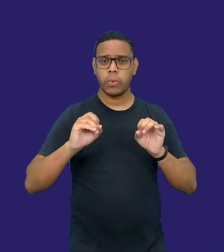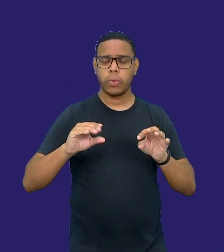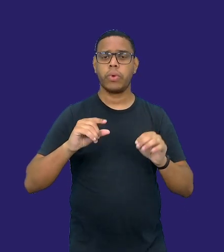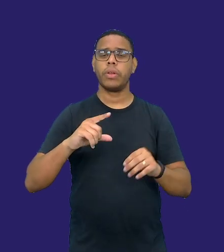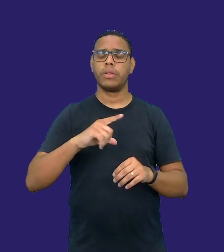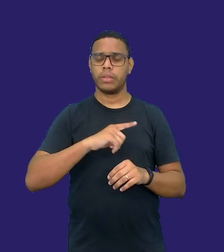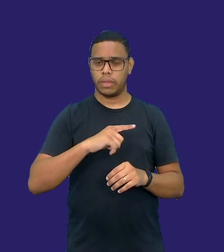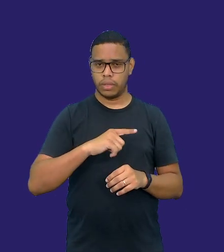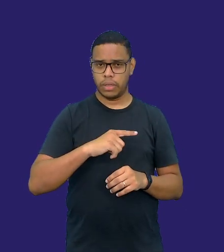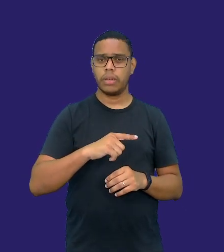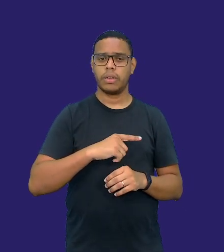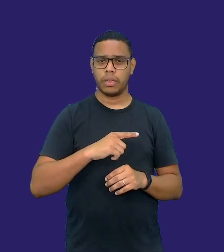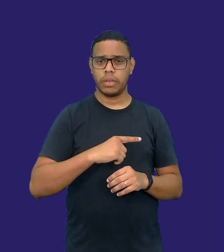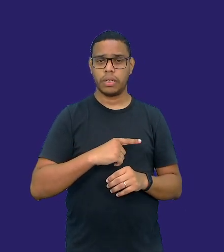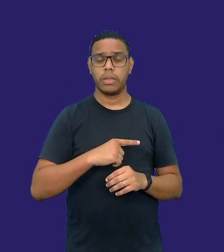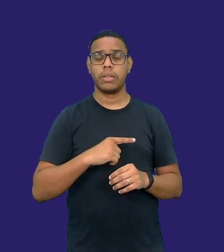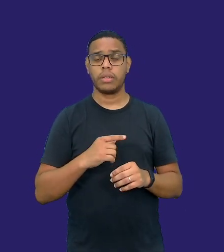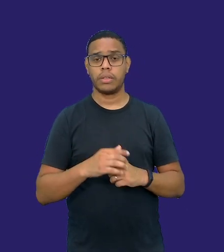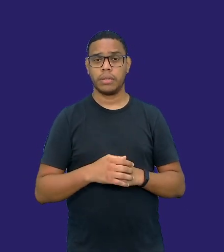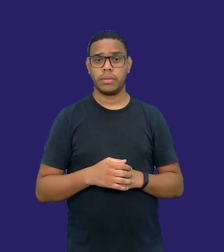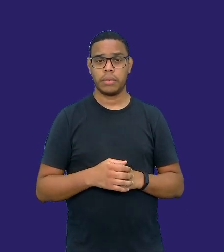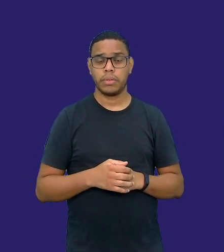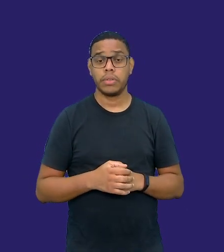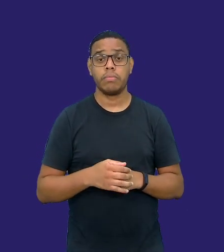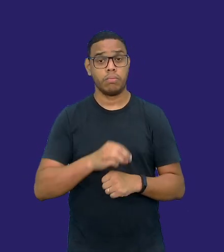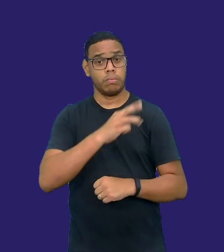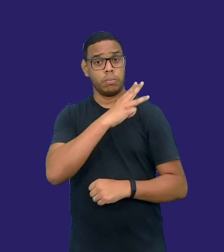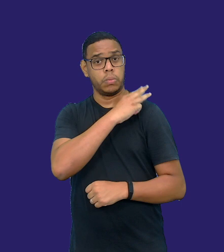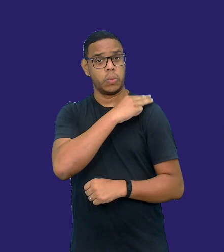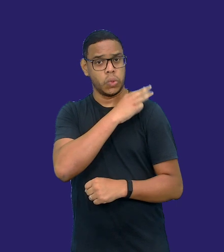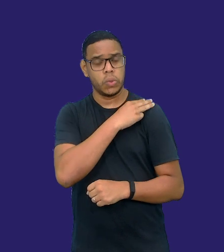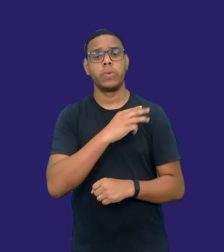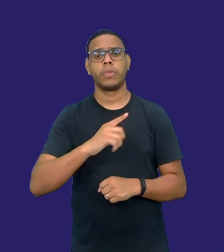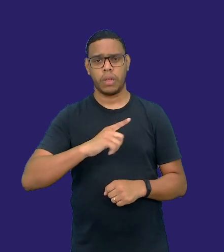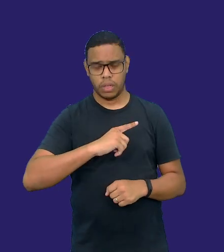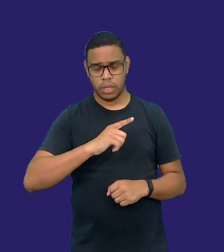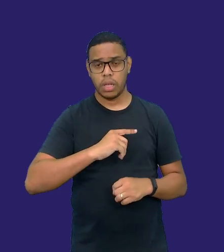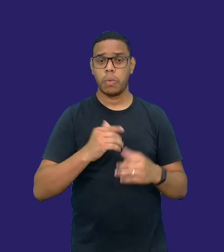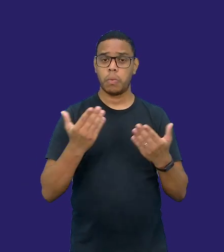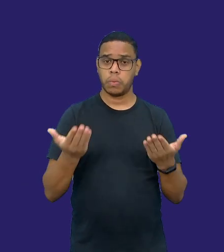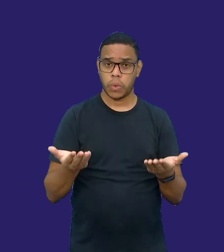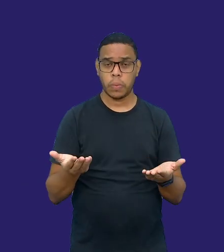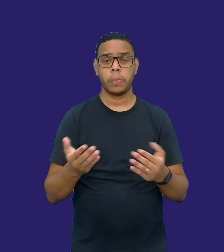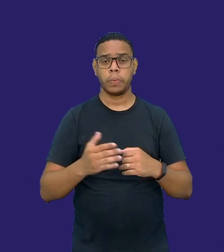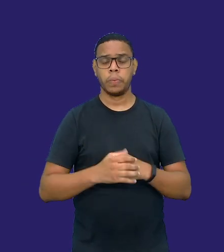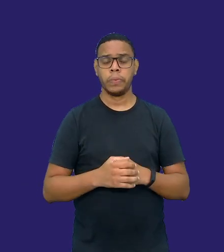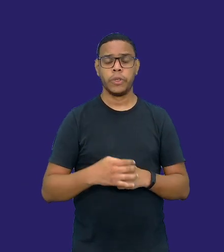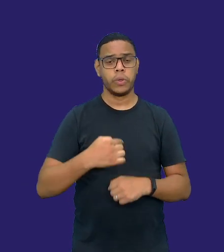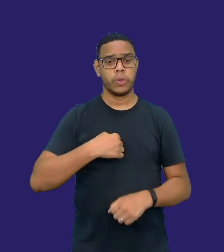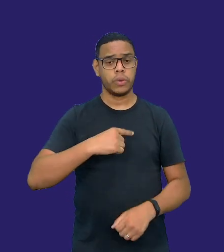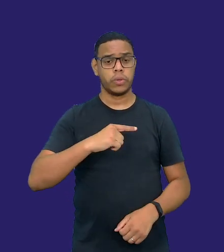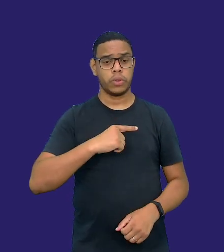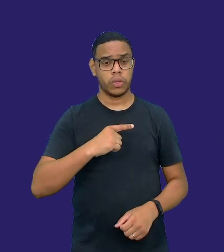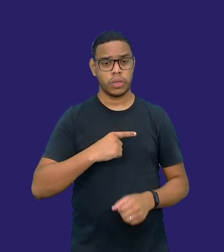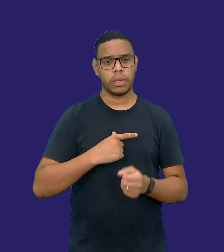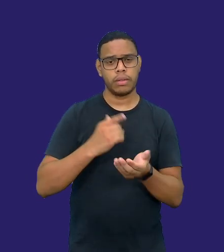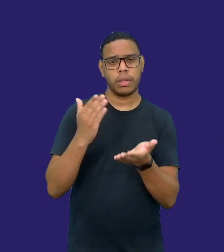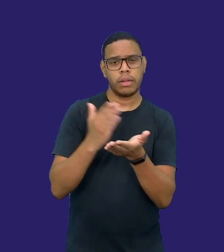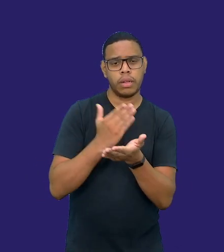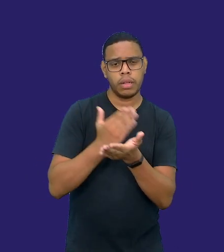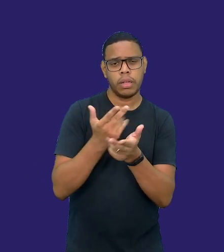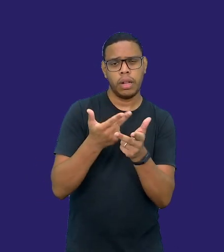ainda aí na terceira série do ensino médio, né, então, eu tenho aqui esse material